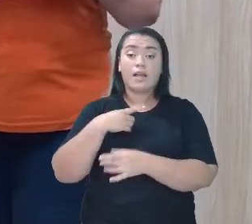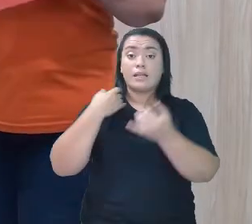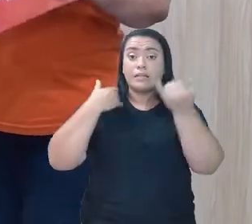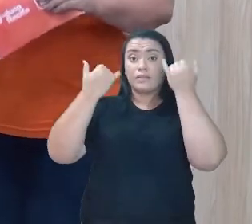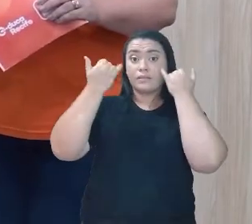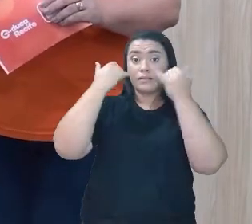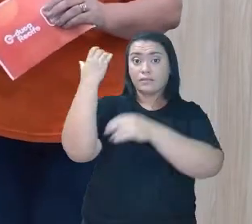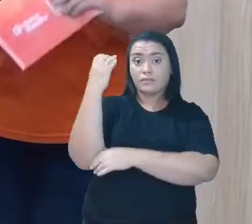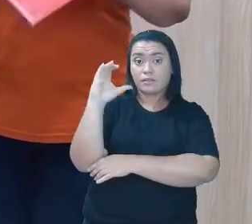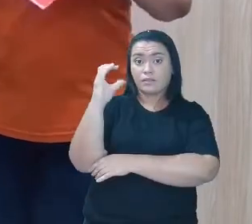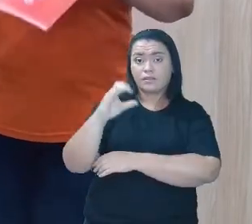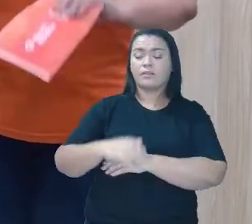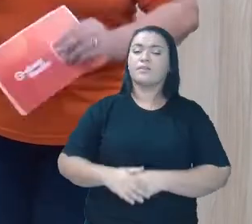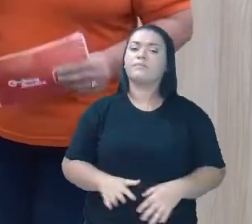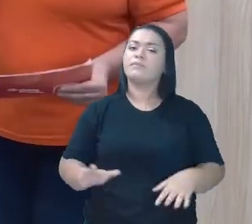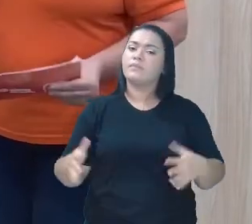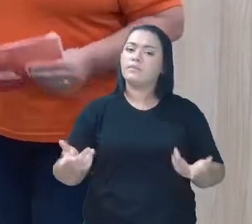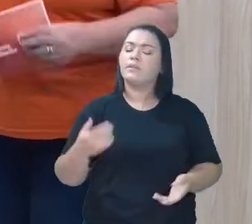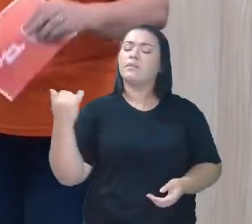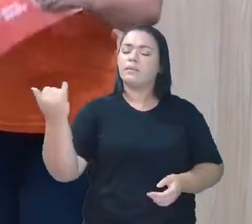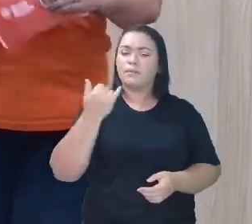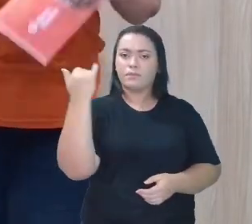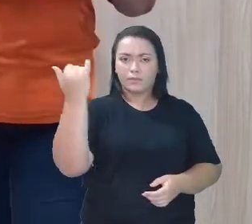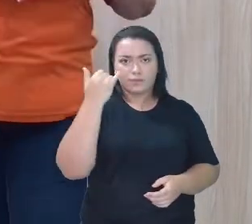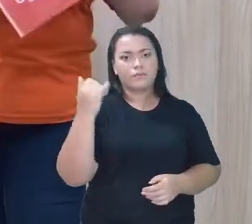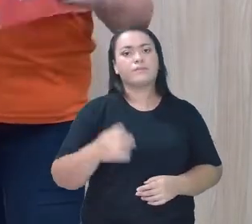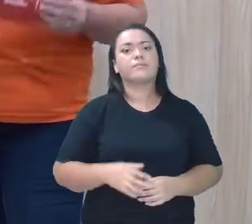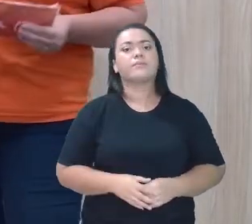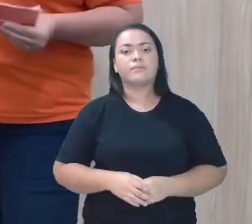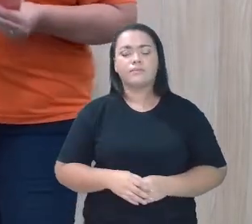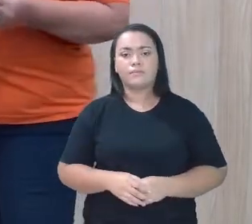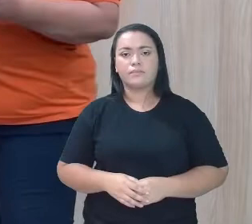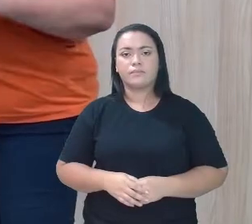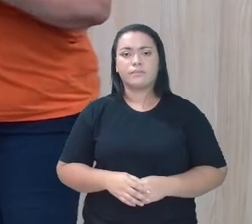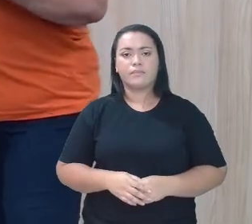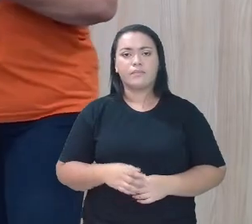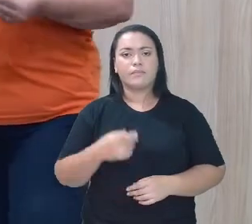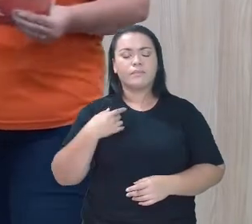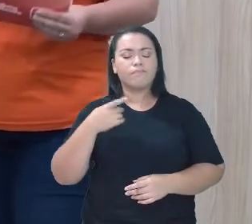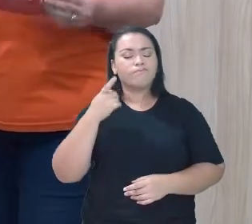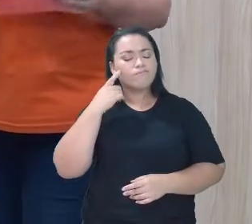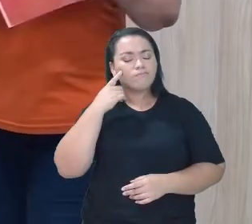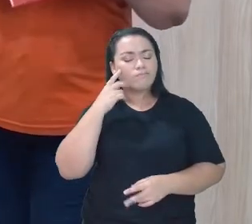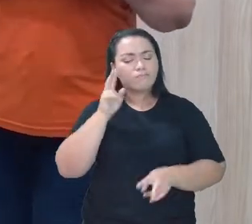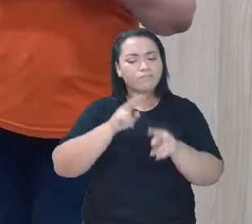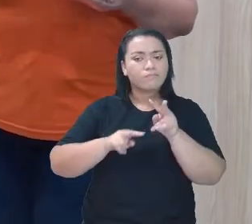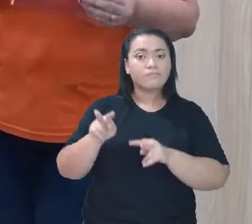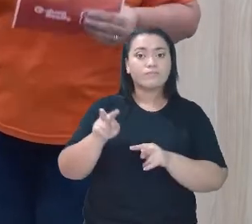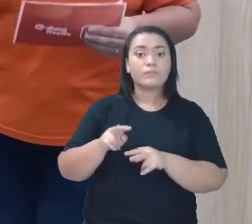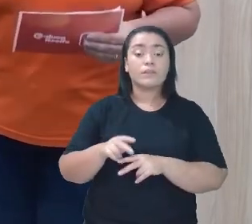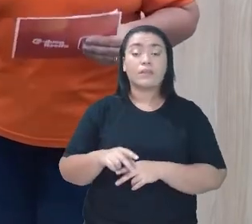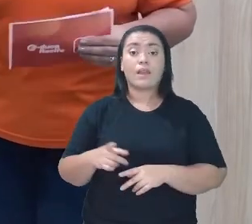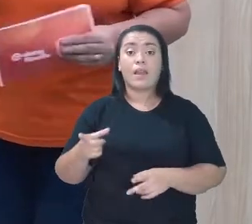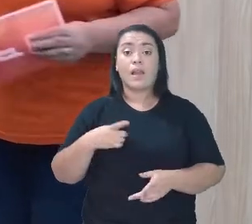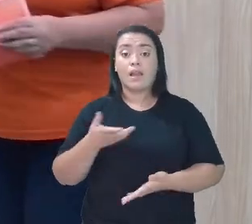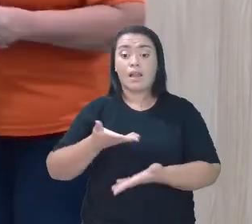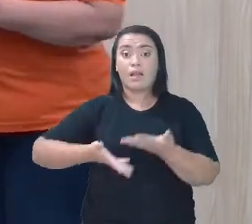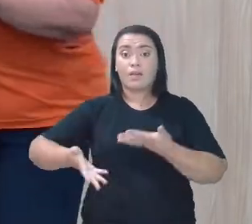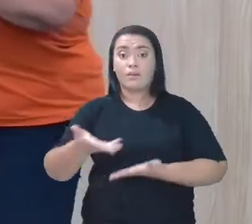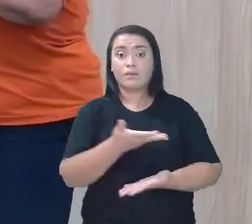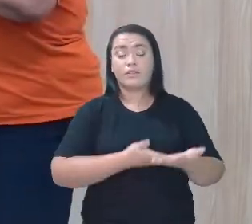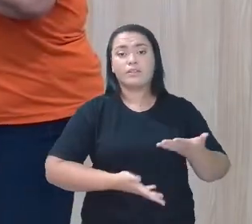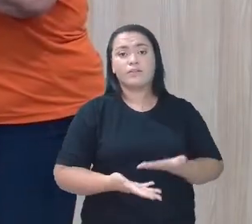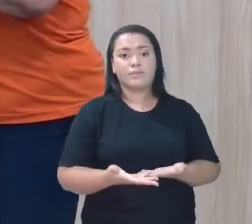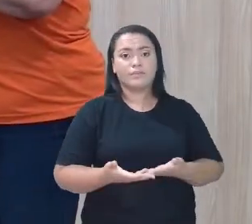informações científicas? Então, é importante a gente ir dar uma olhadinha que essa